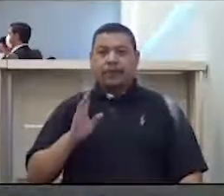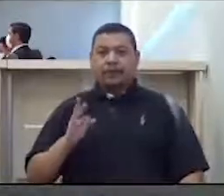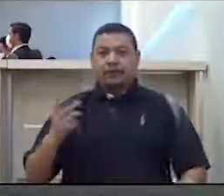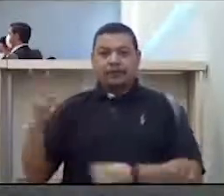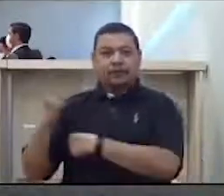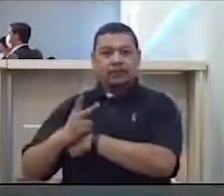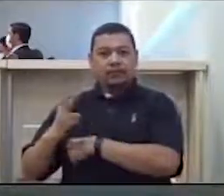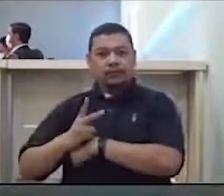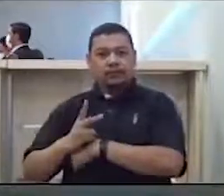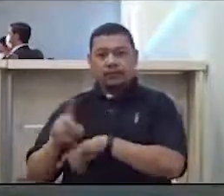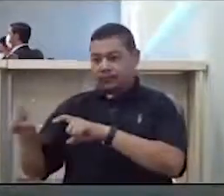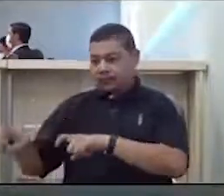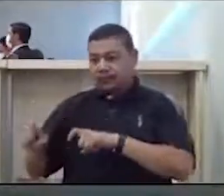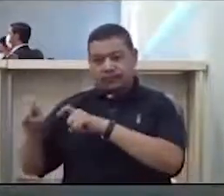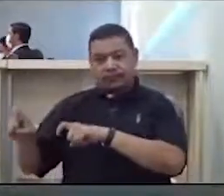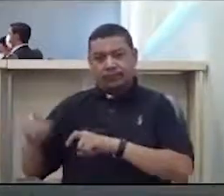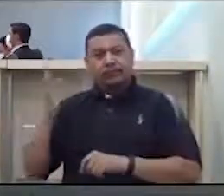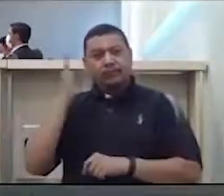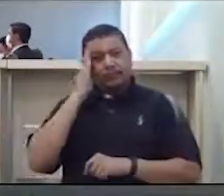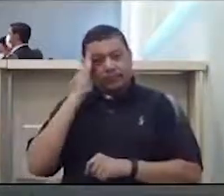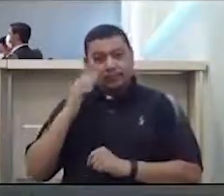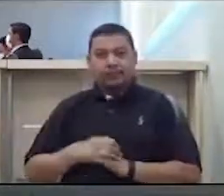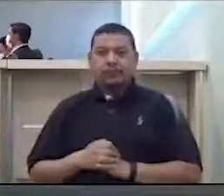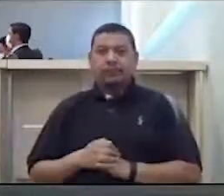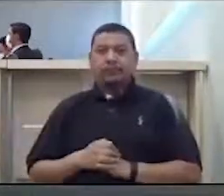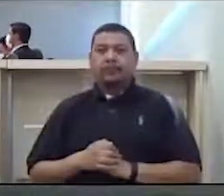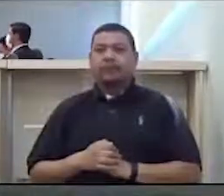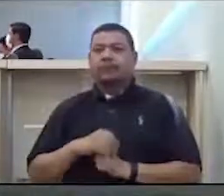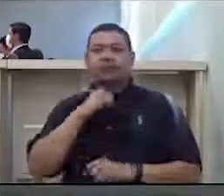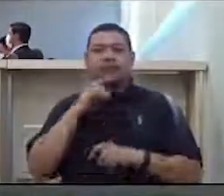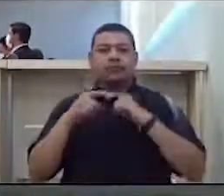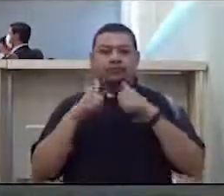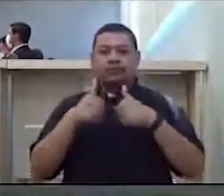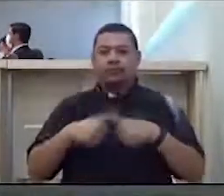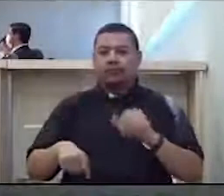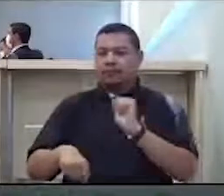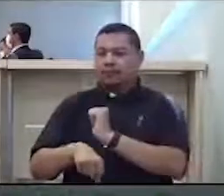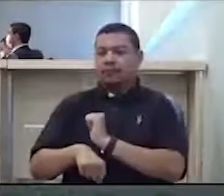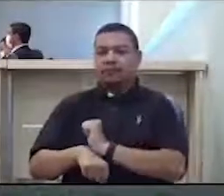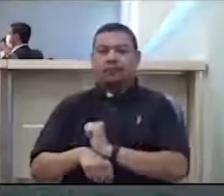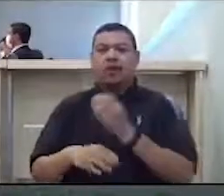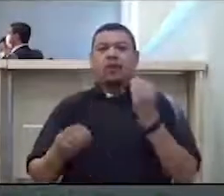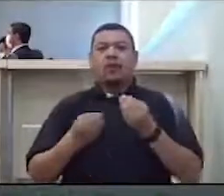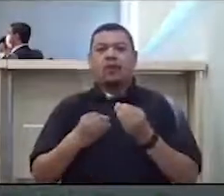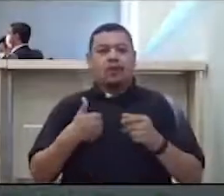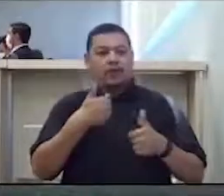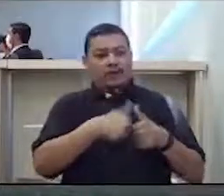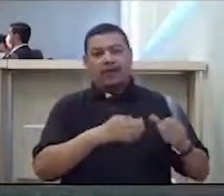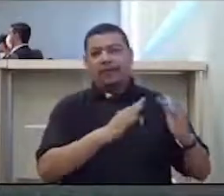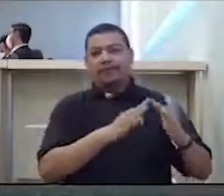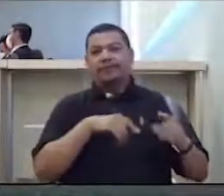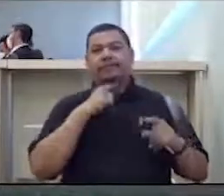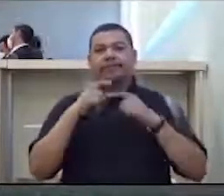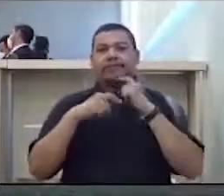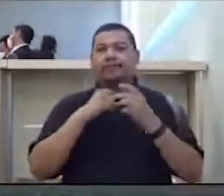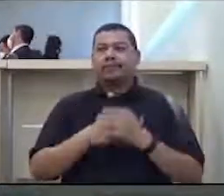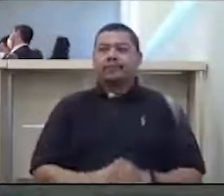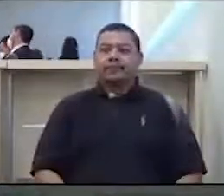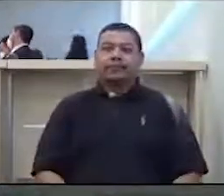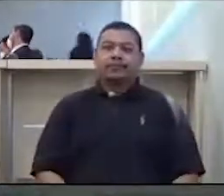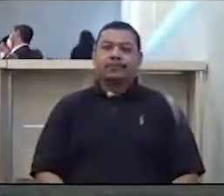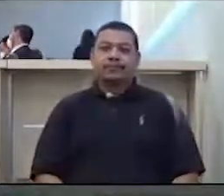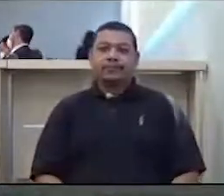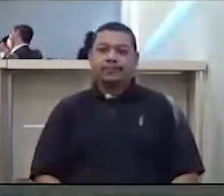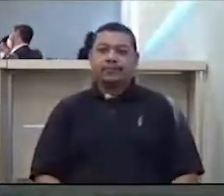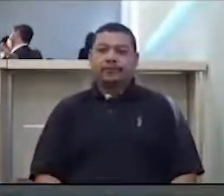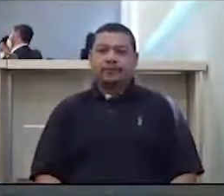mais na roça e a gente sabe que a gente não consegue ficar parado, não consigo ficar dentro de casa, e a gente começa a andar e vendo